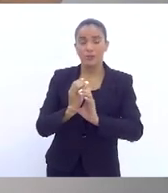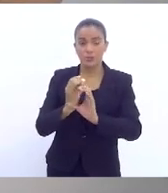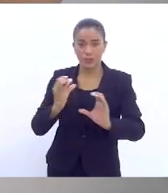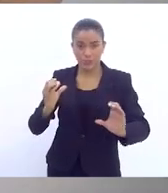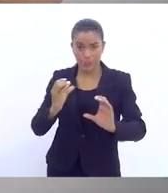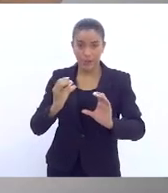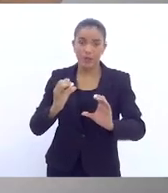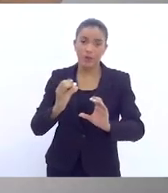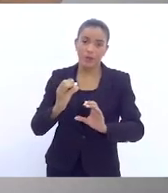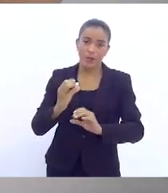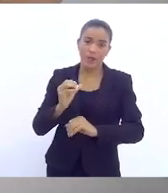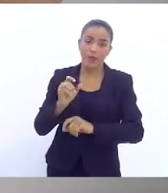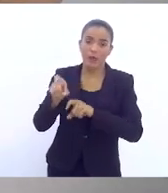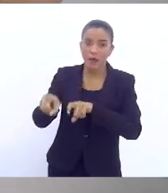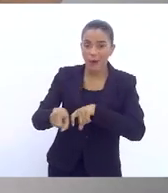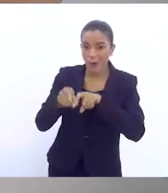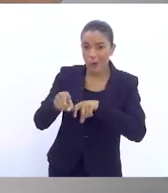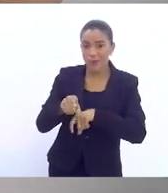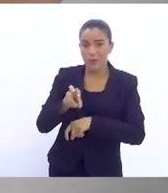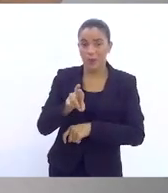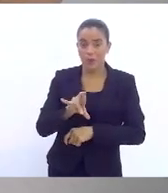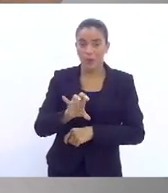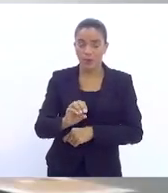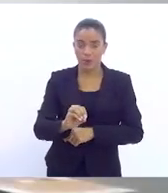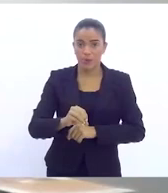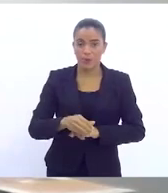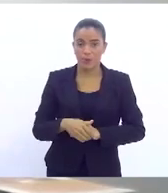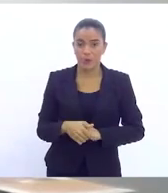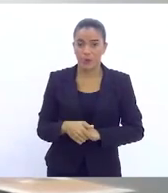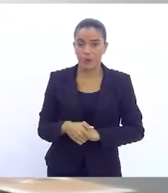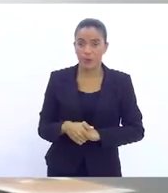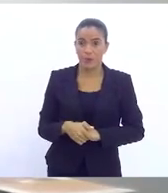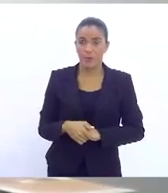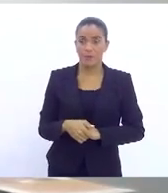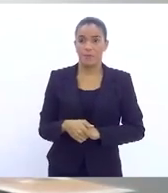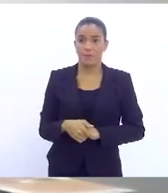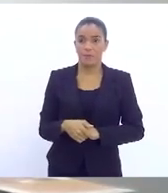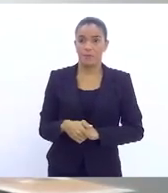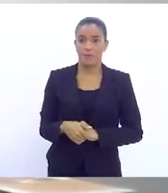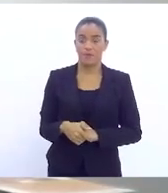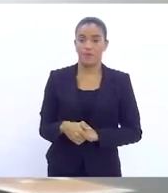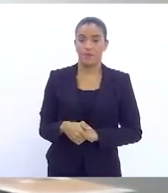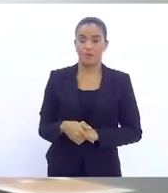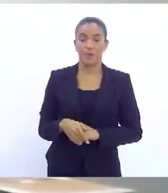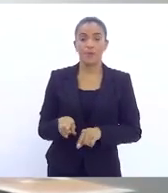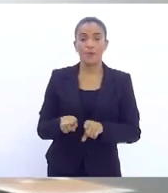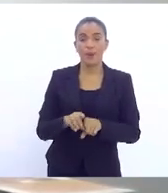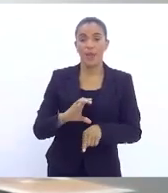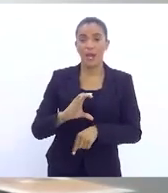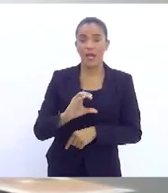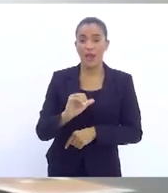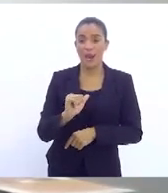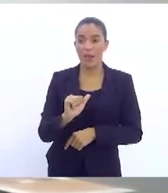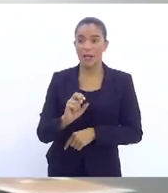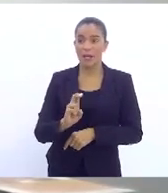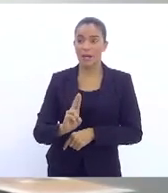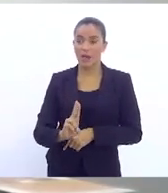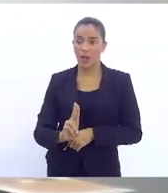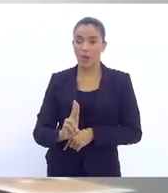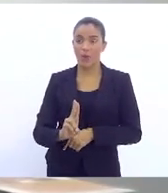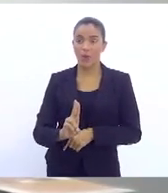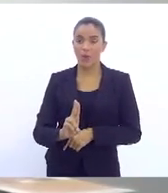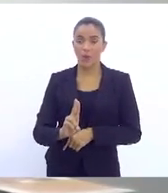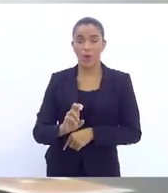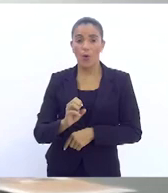Janeiro Quero convidar a calma na figura da